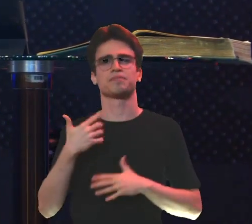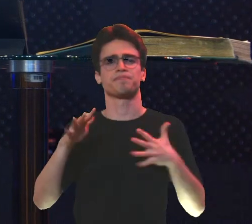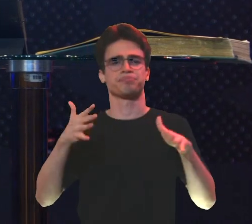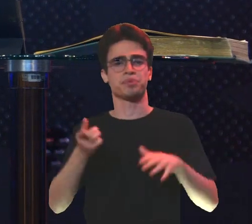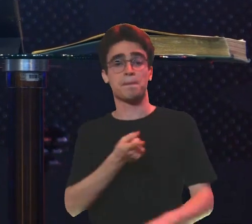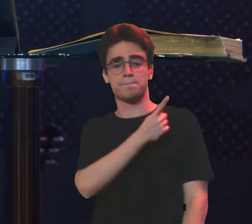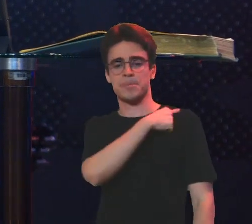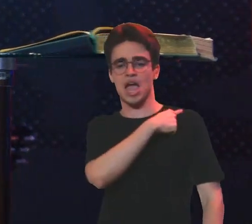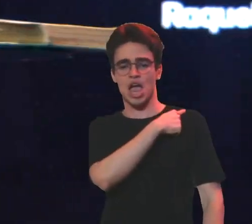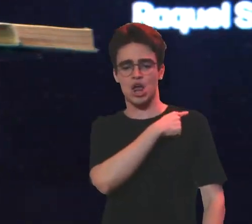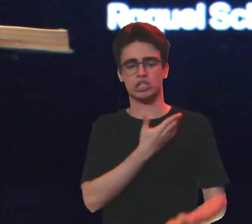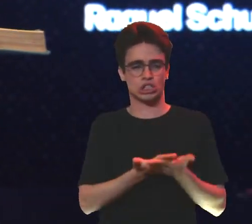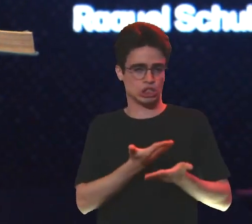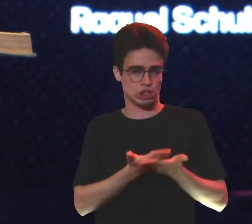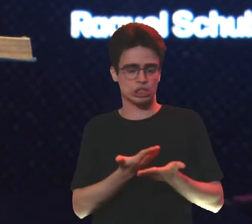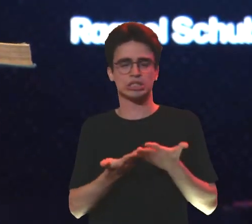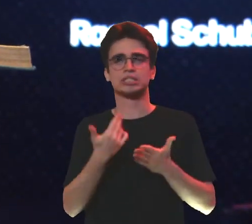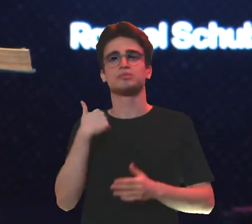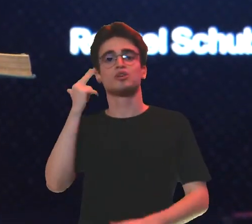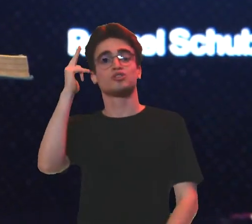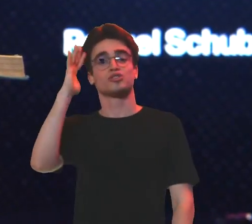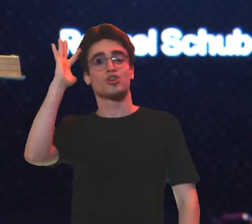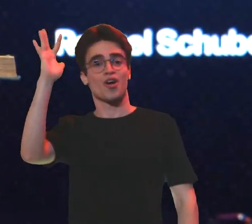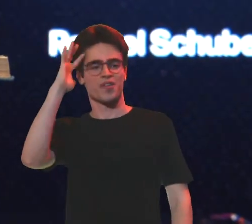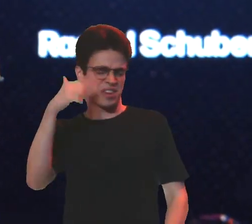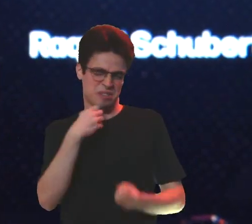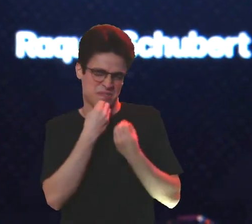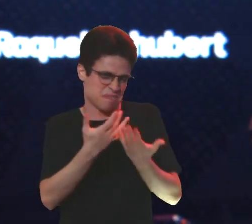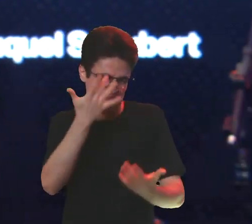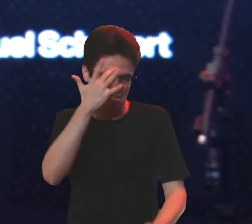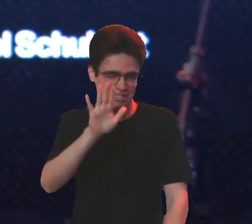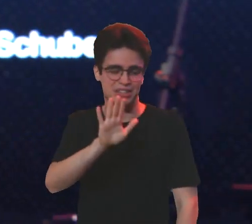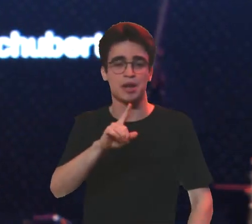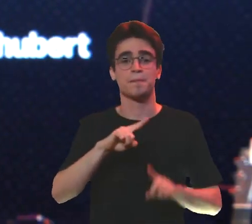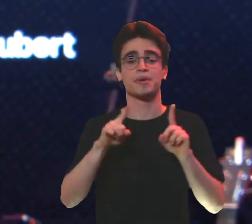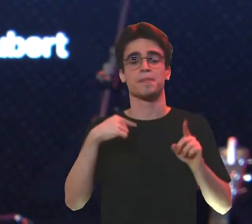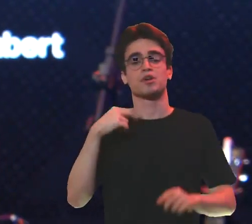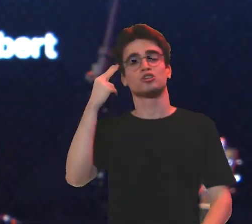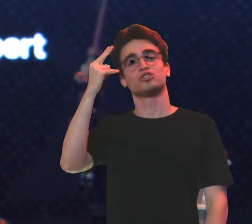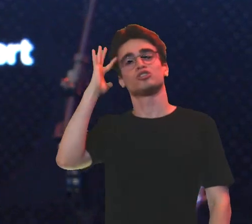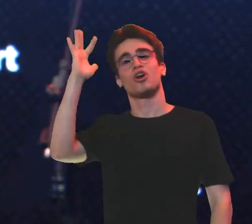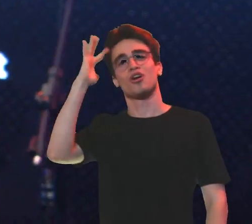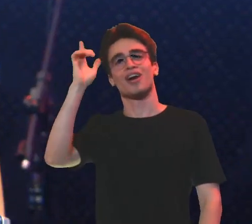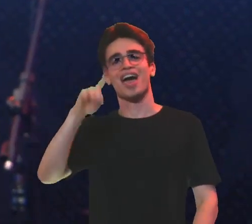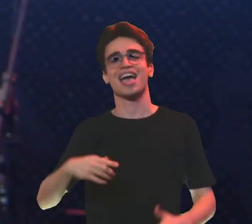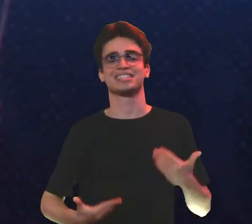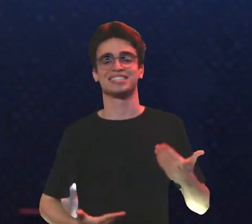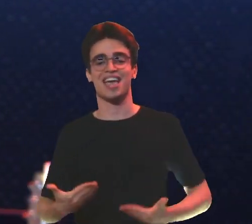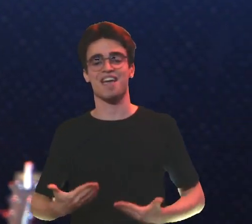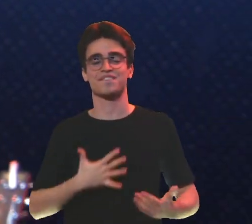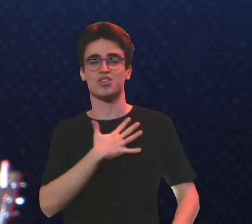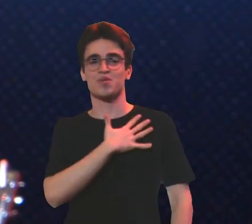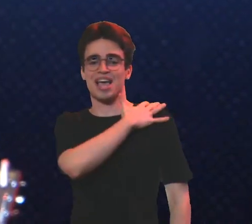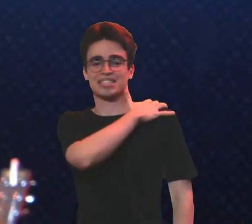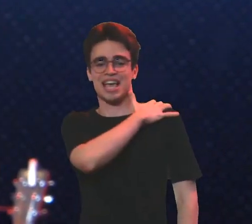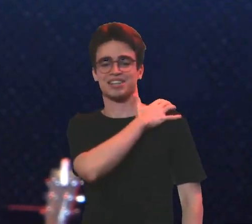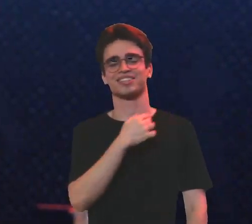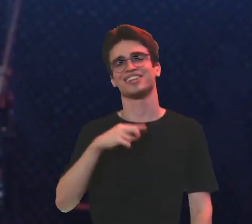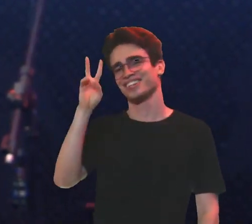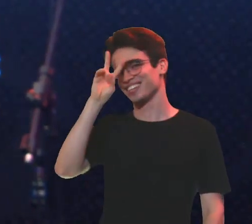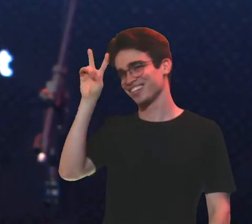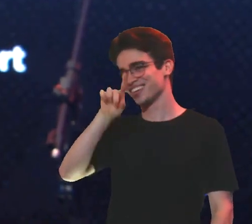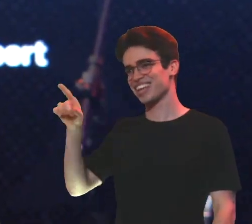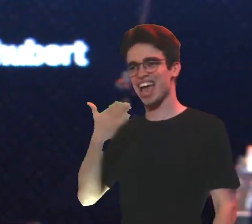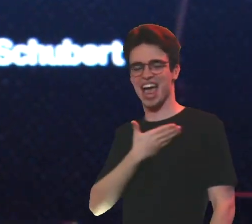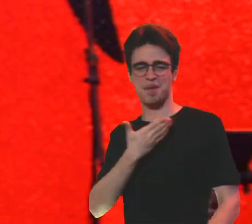ano do ensino médio, meu sonho, não sei se eu já contei isso aqui, mas meu sonho era ir para o exército. E eu lembro que os meus amigos, inclusive, riam de